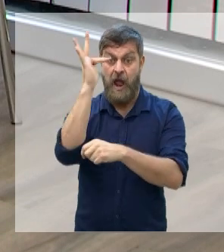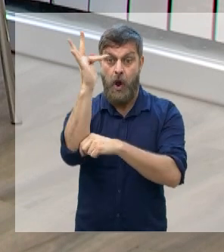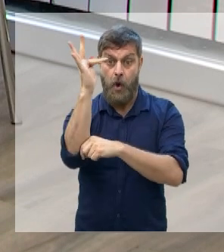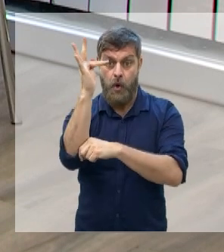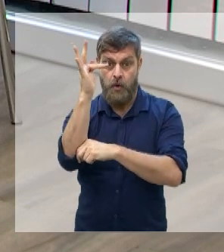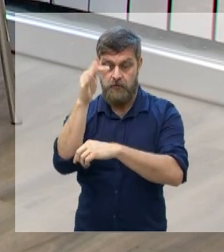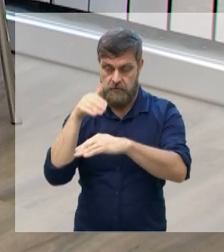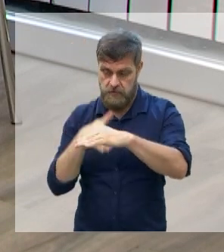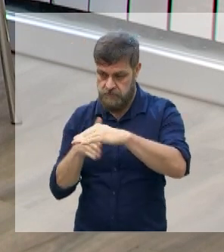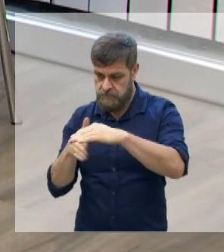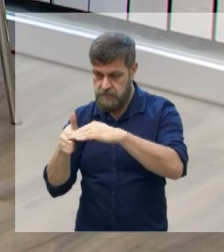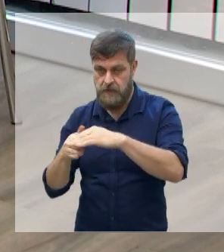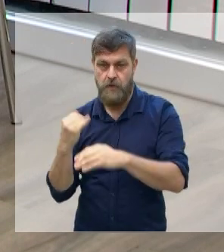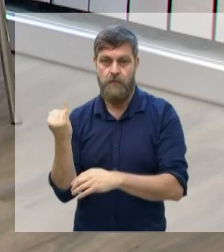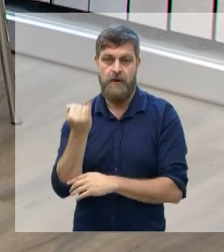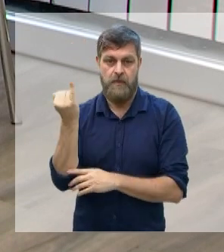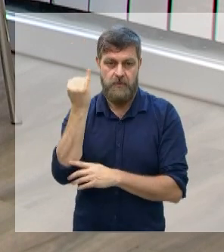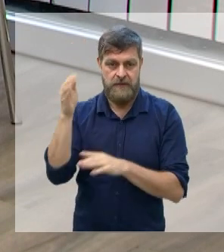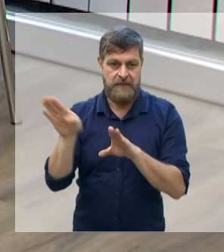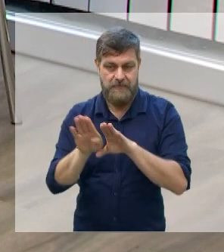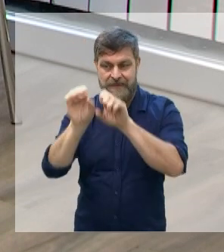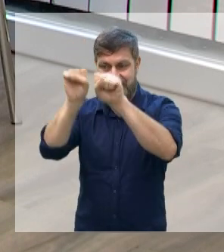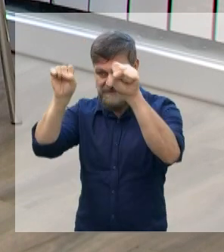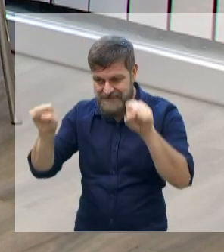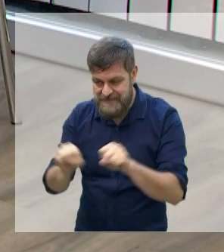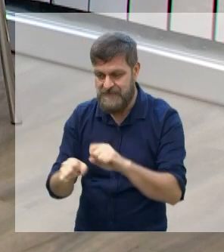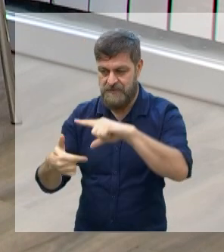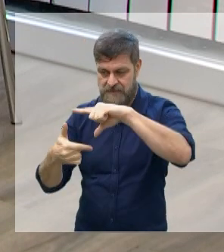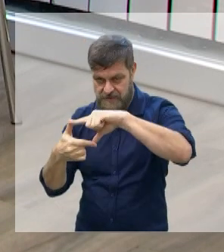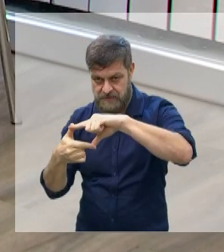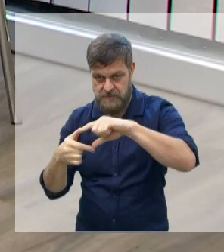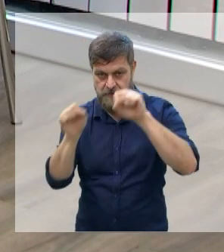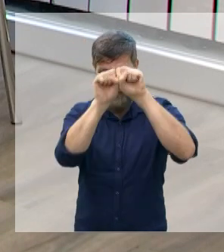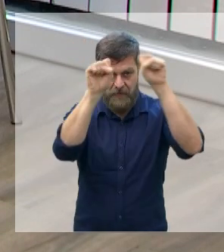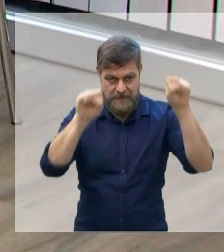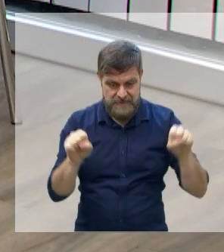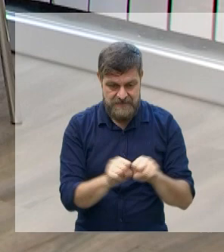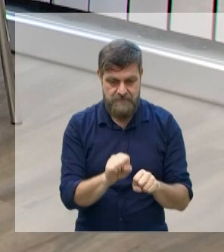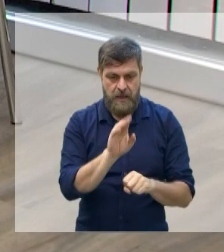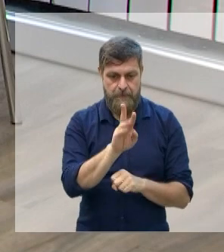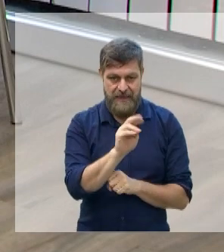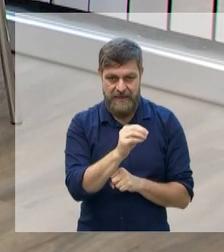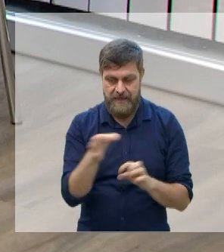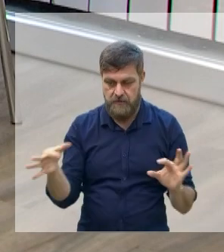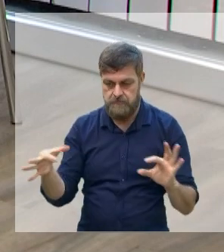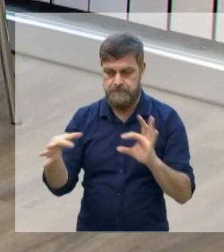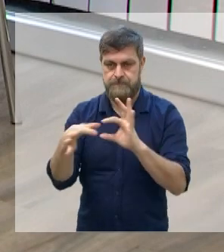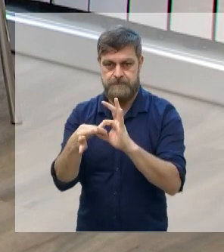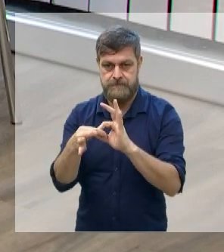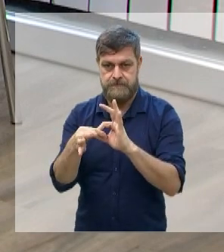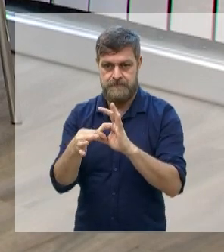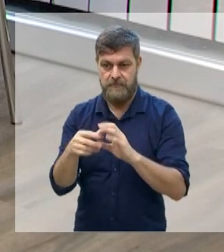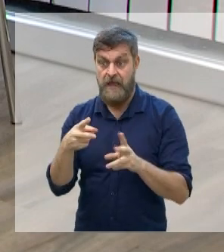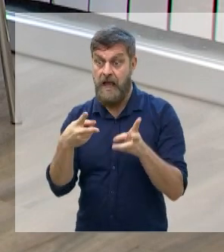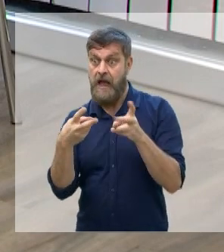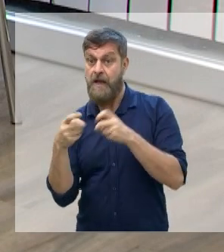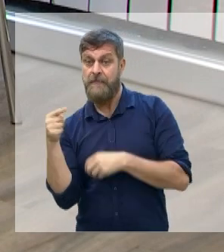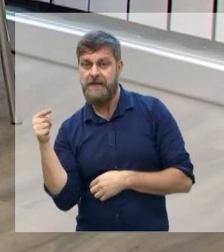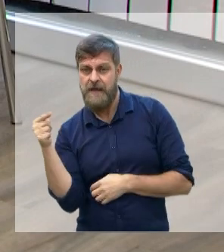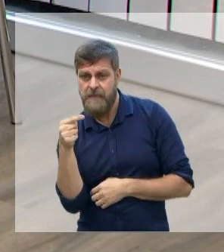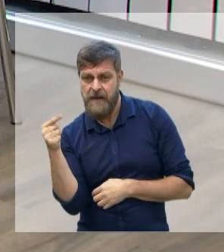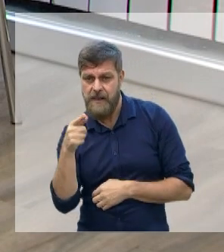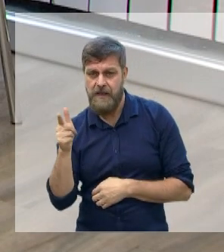importante porque aí nós vamos ter também sistema convencional e sistema brt fazem integração alice que ali a gente percebe que